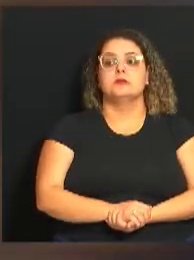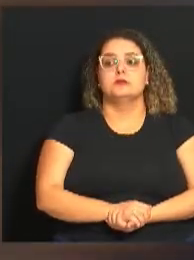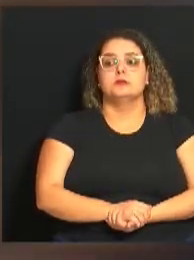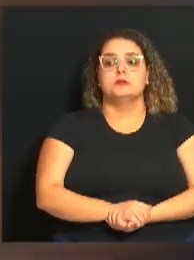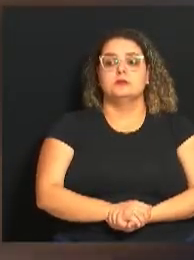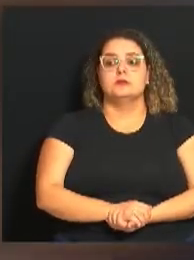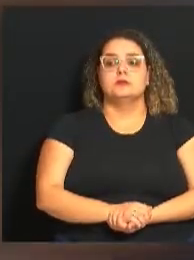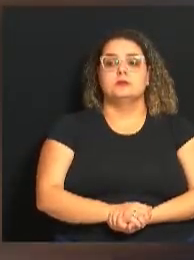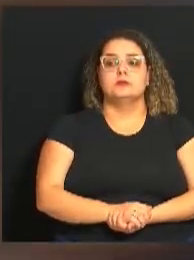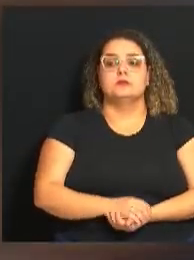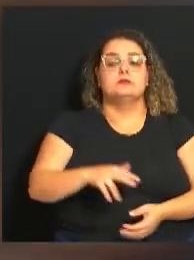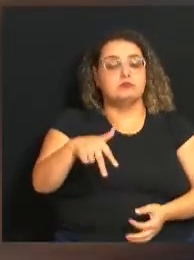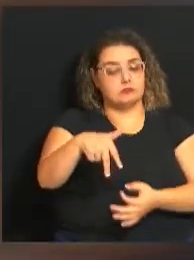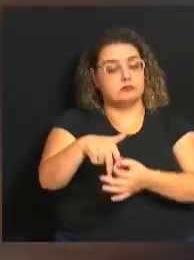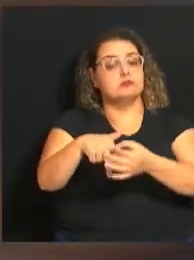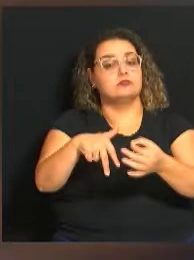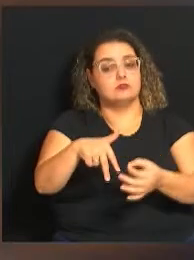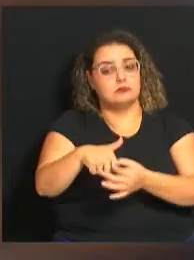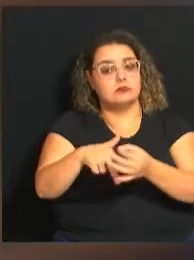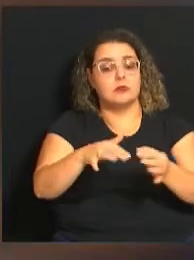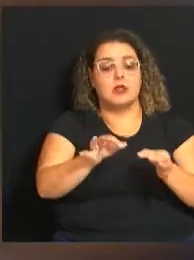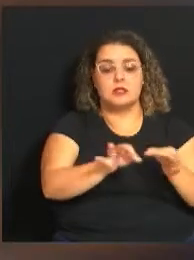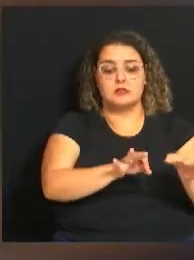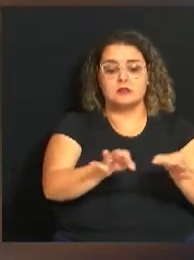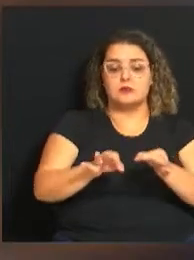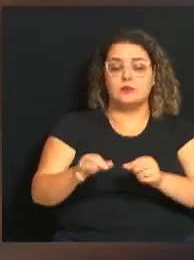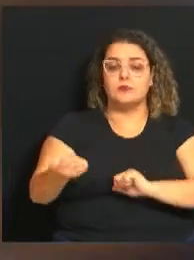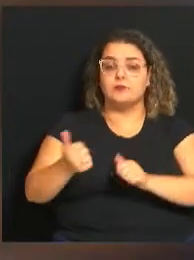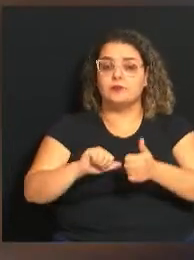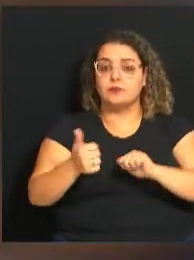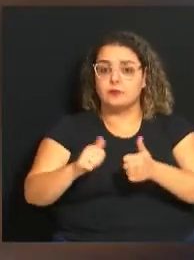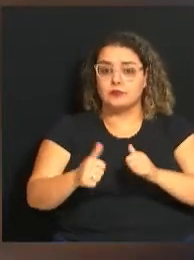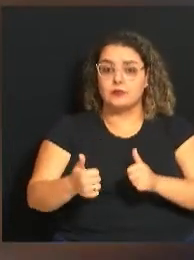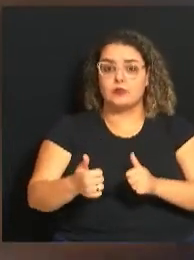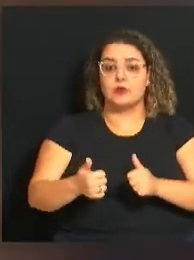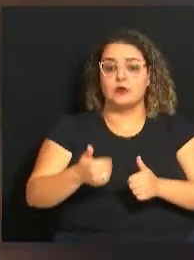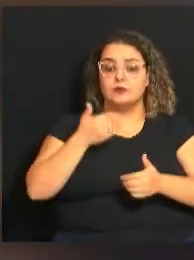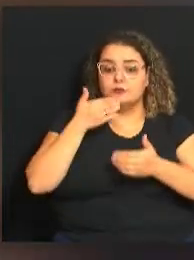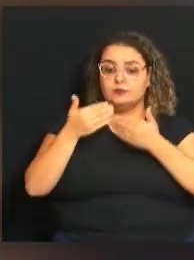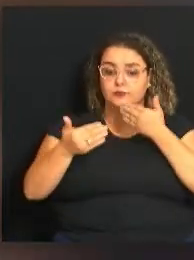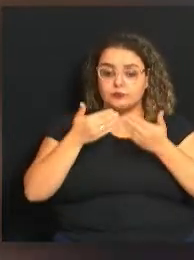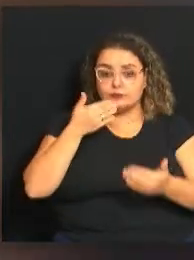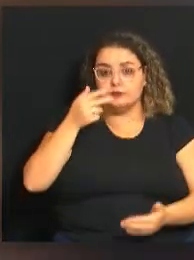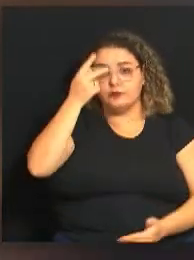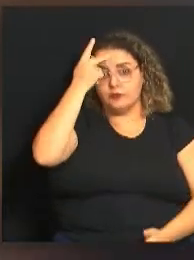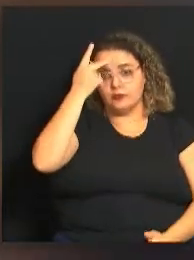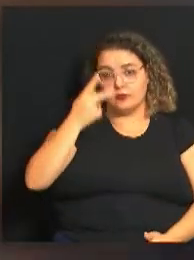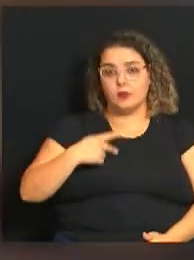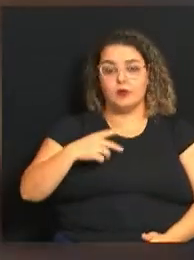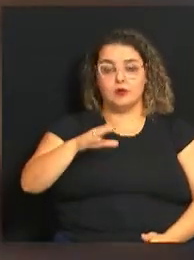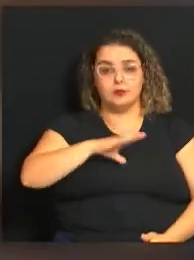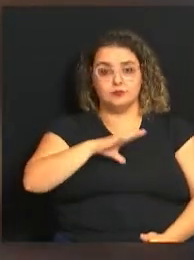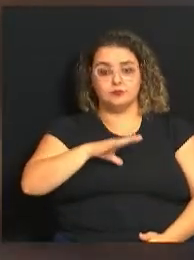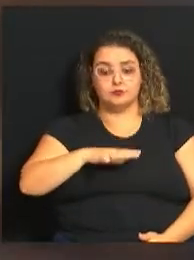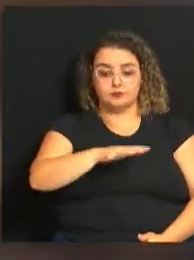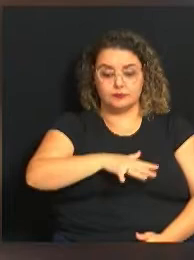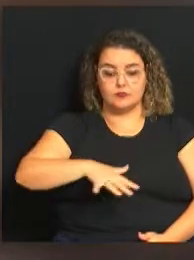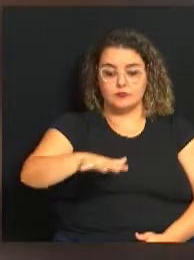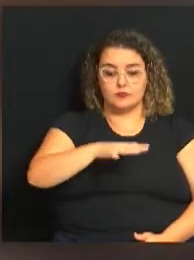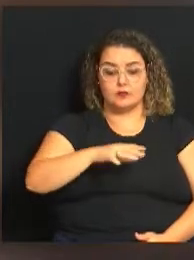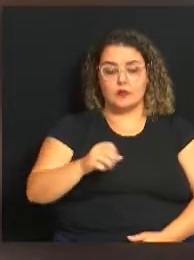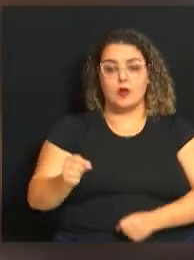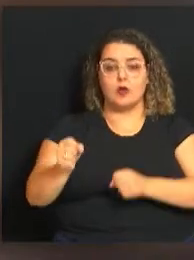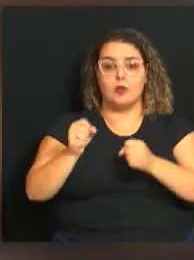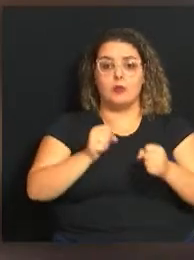dar pareceres aqui nesses projetos, avaliar as demandas da própria cidade no campo da política pública de